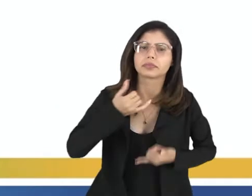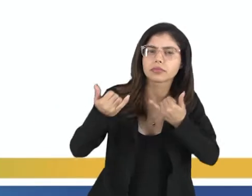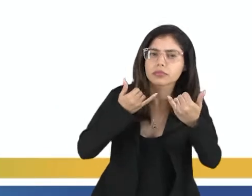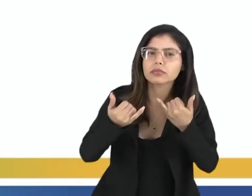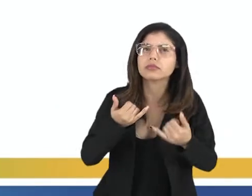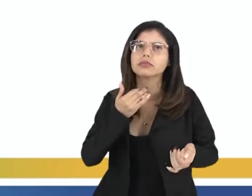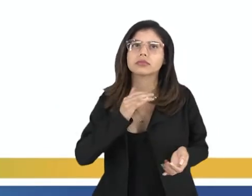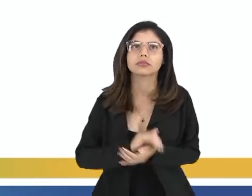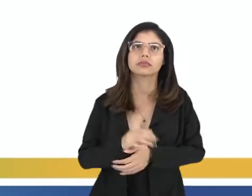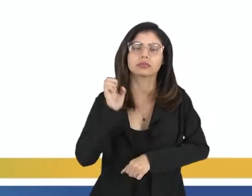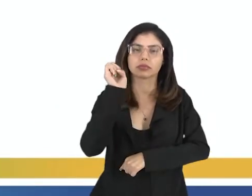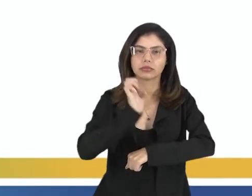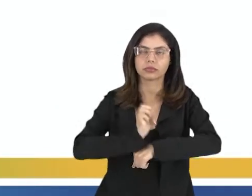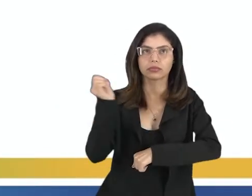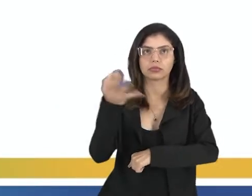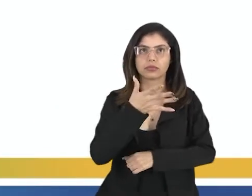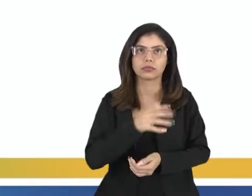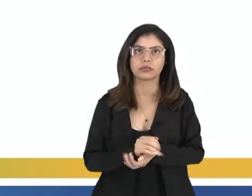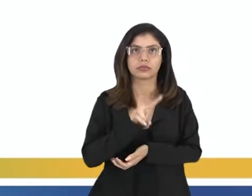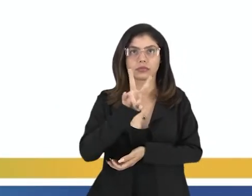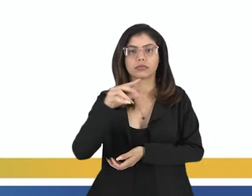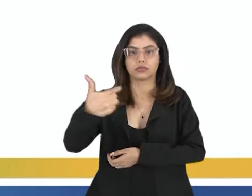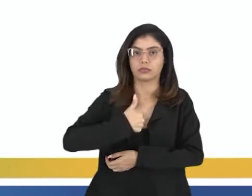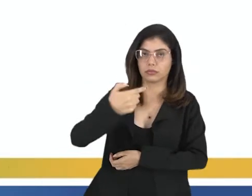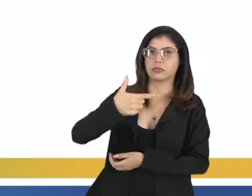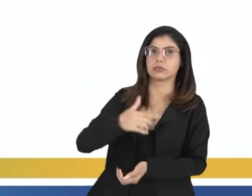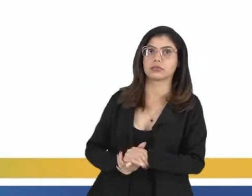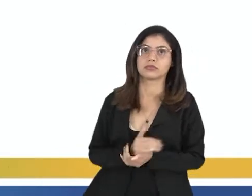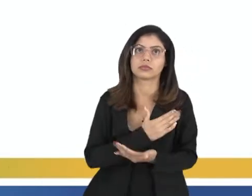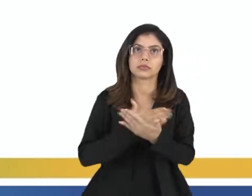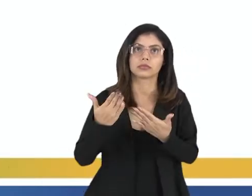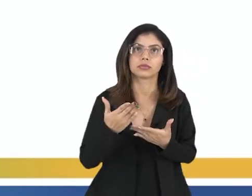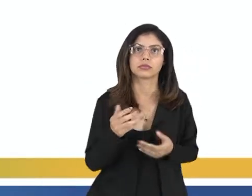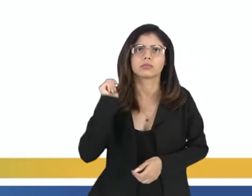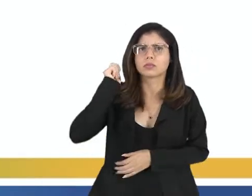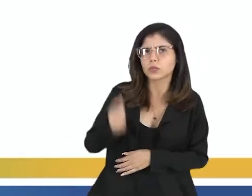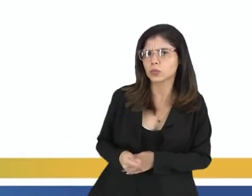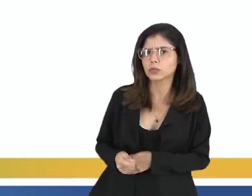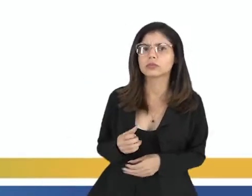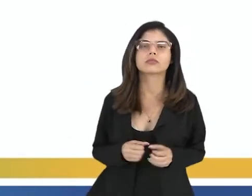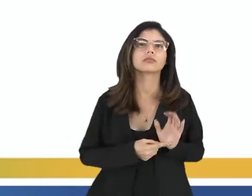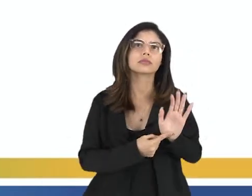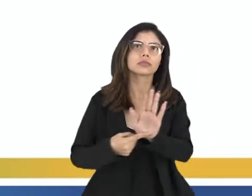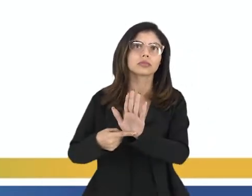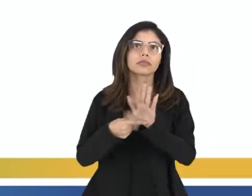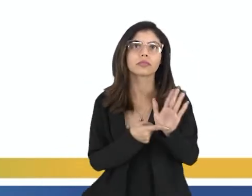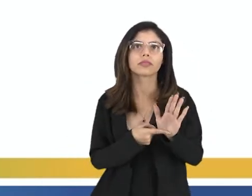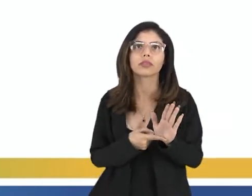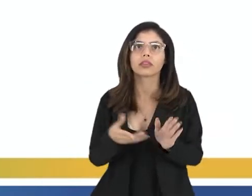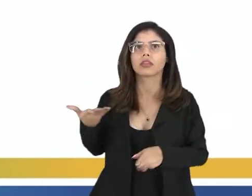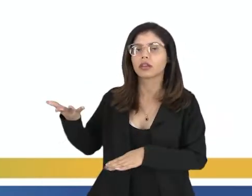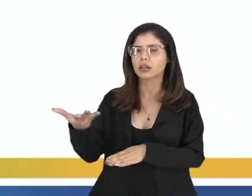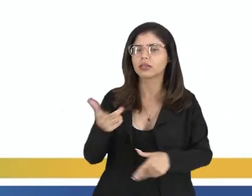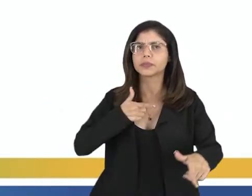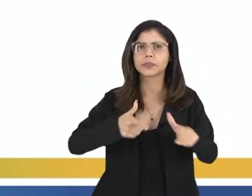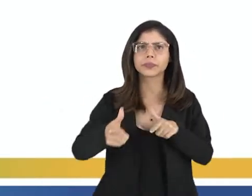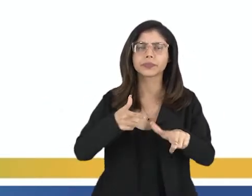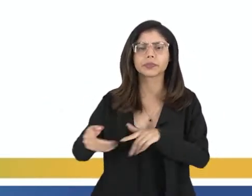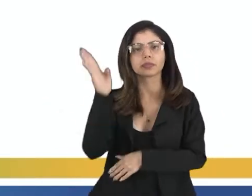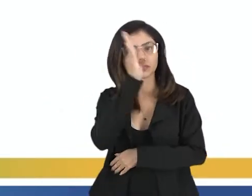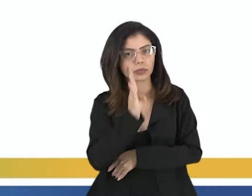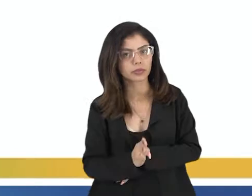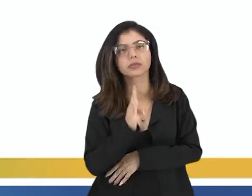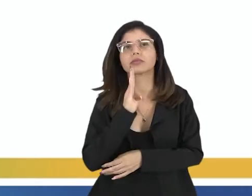anunciar o Estado Novo, Vargas, ele dá início a uma ditadura que iria lançar as bases do